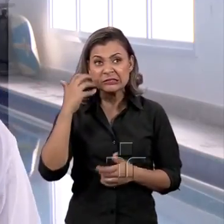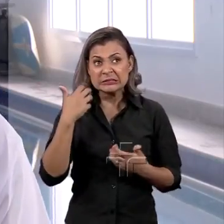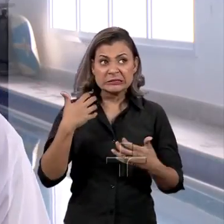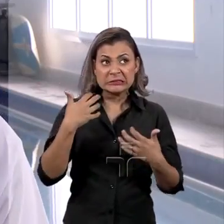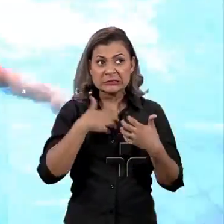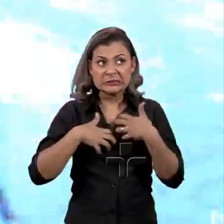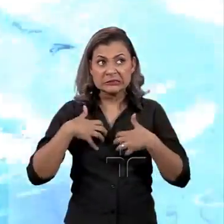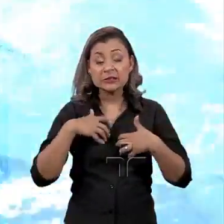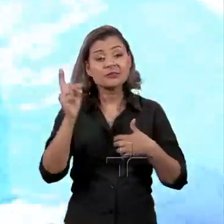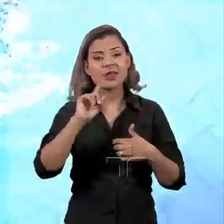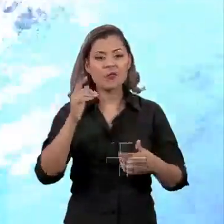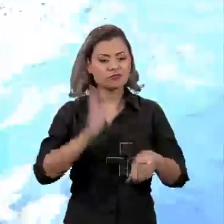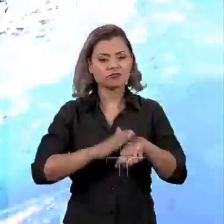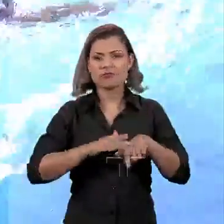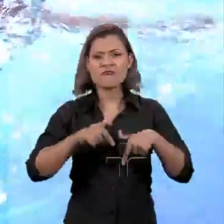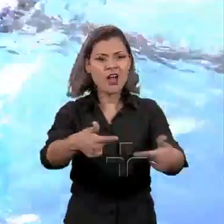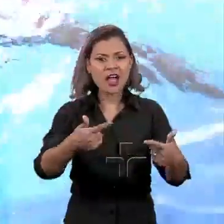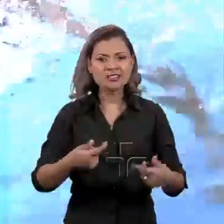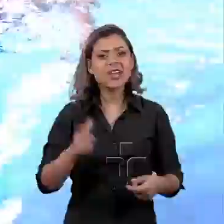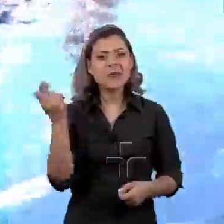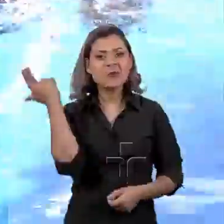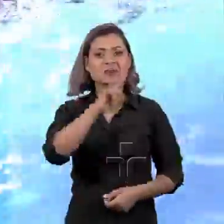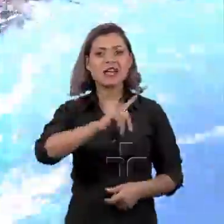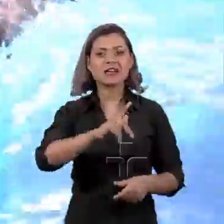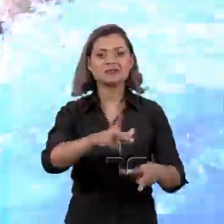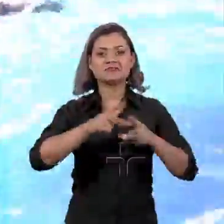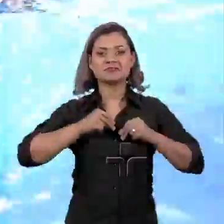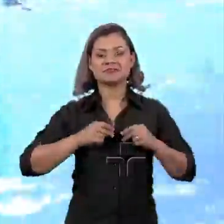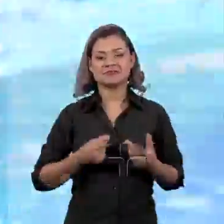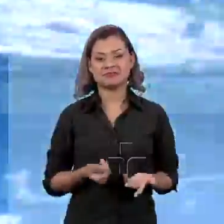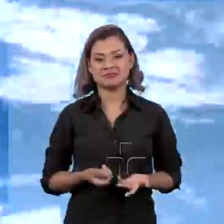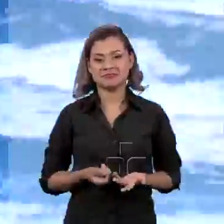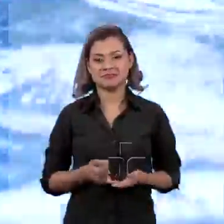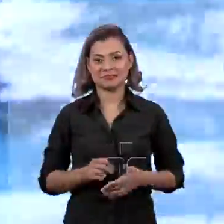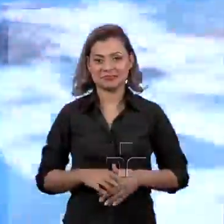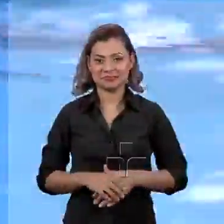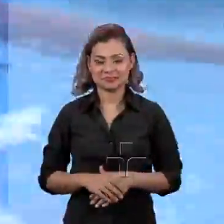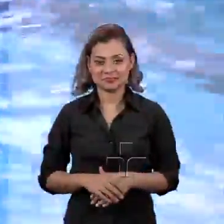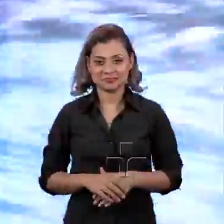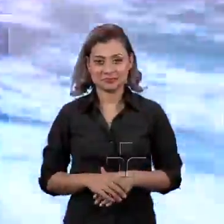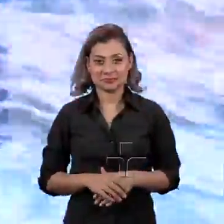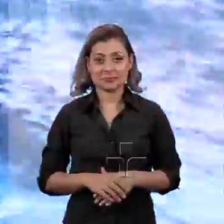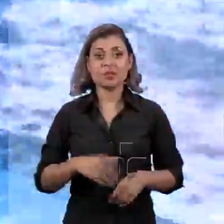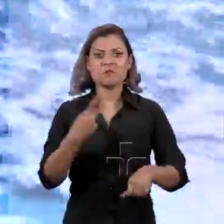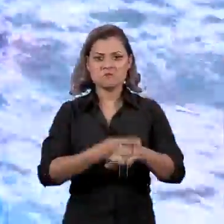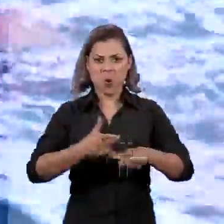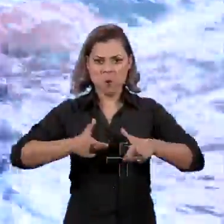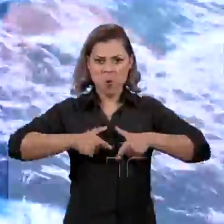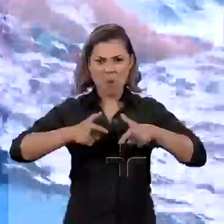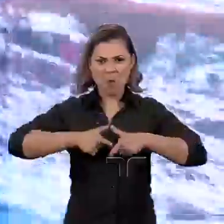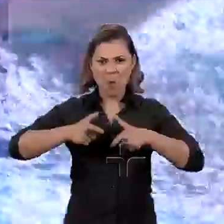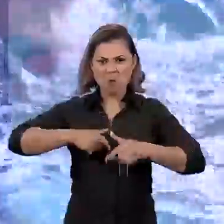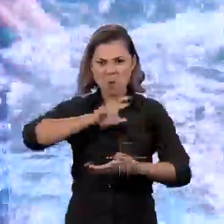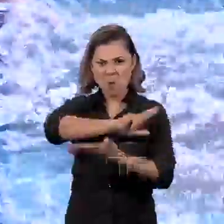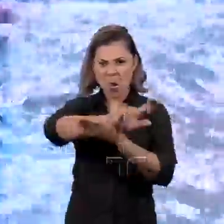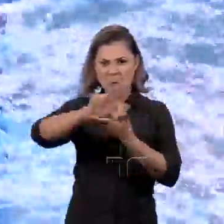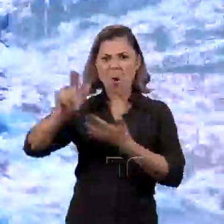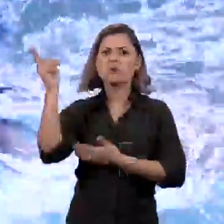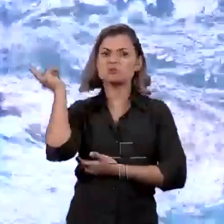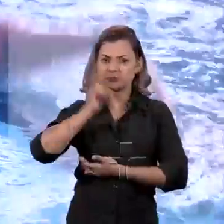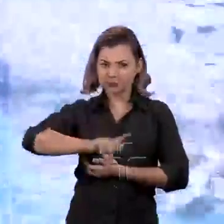já dá certo. Aí você já vê que a superação já começa dali, né? Muitas medalhas já foram conquistadas na